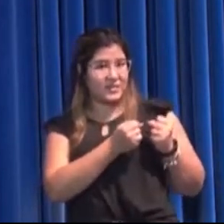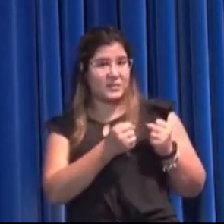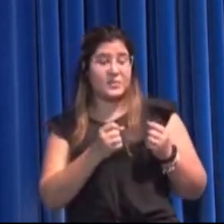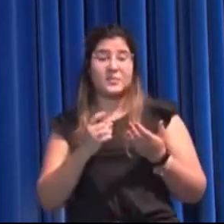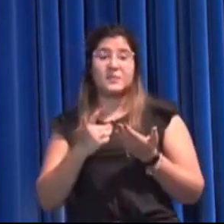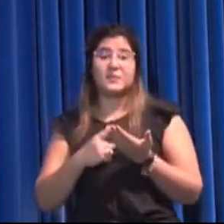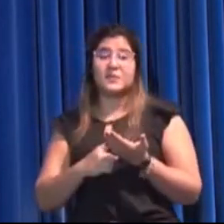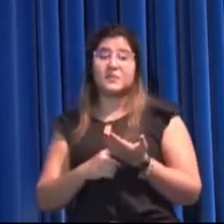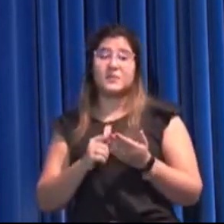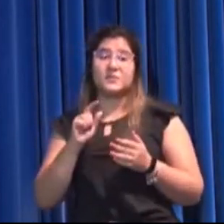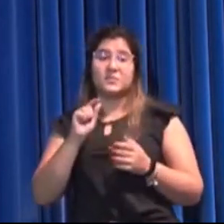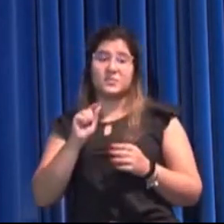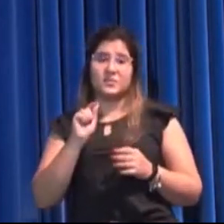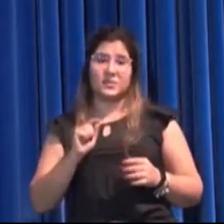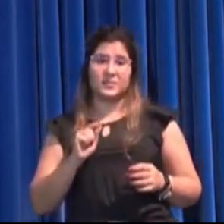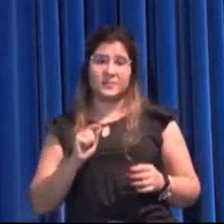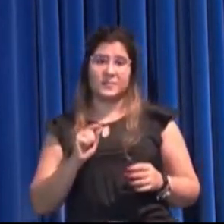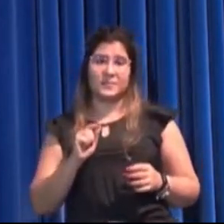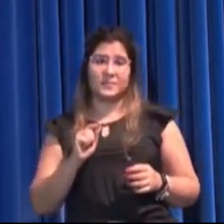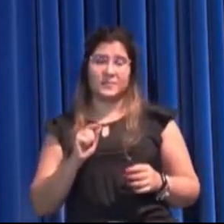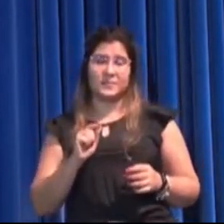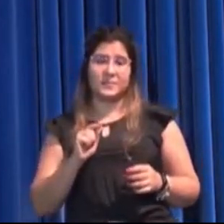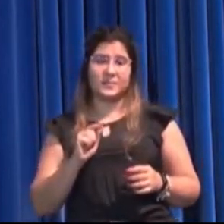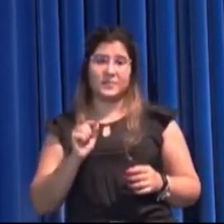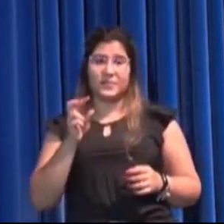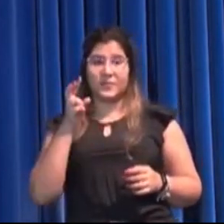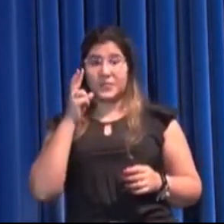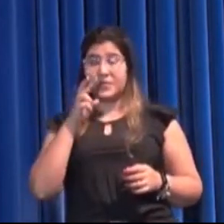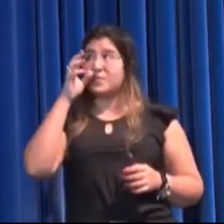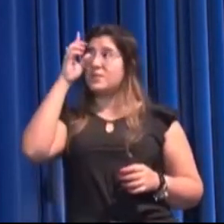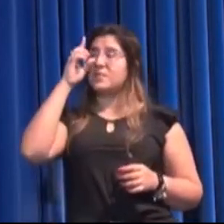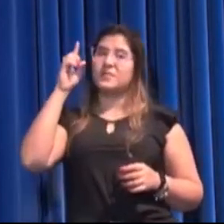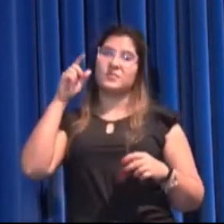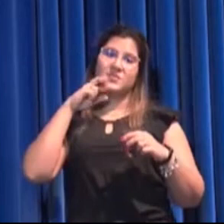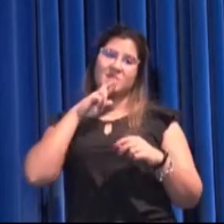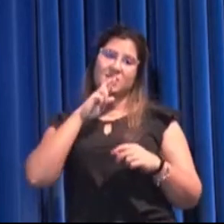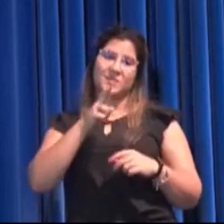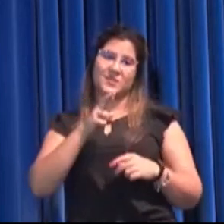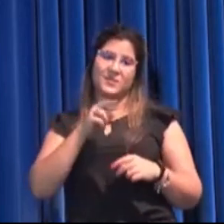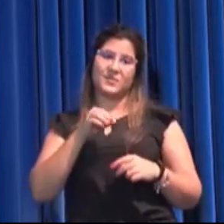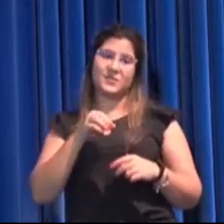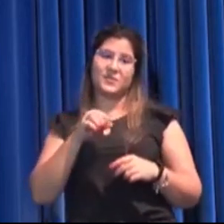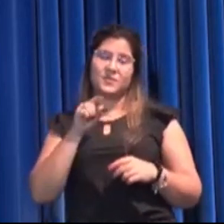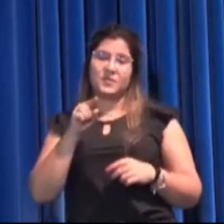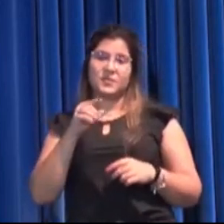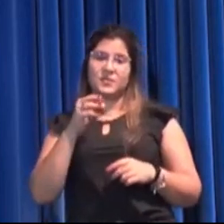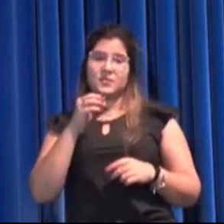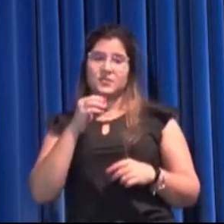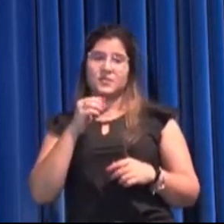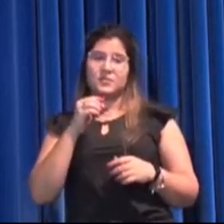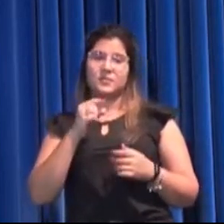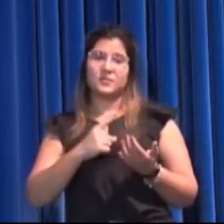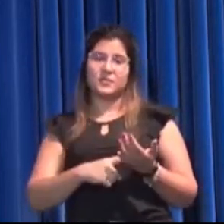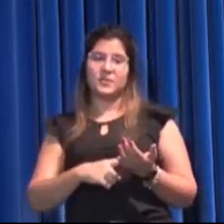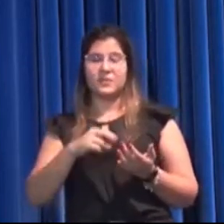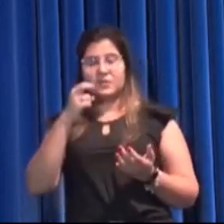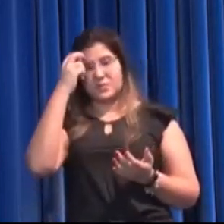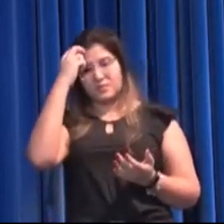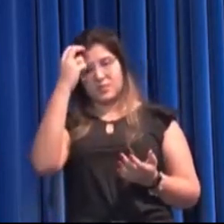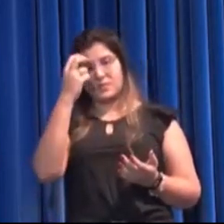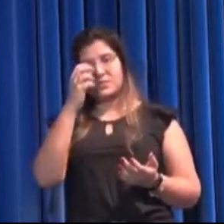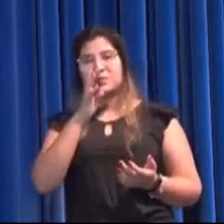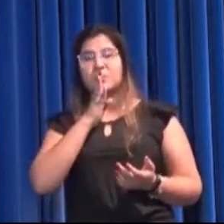o quê? Olha o que Deus responde a Salomão: como você pediu sabedoria e conhecimento